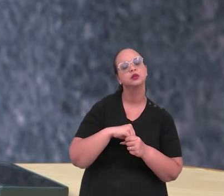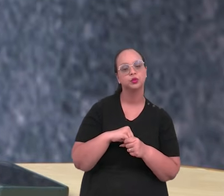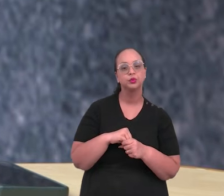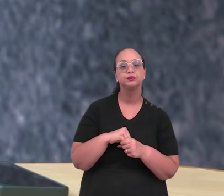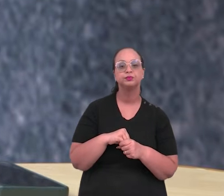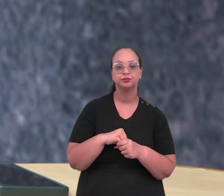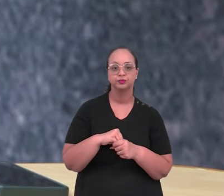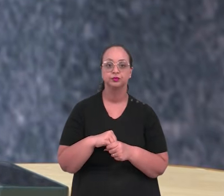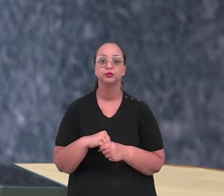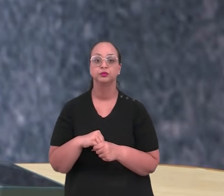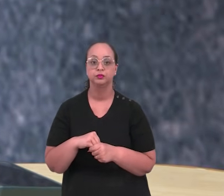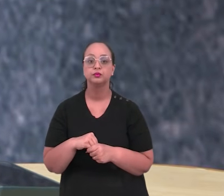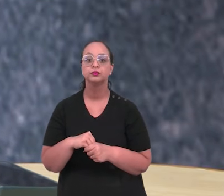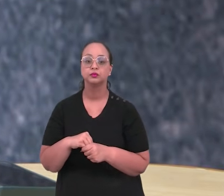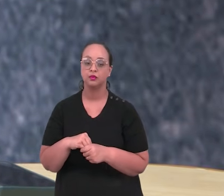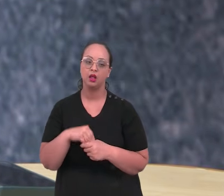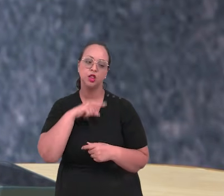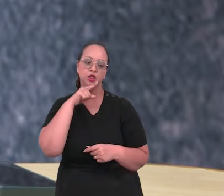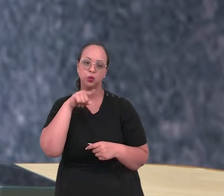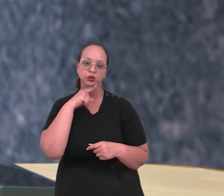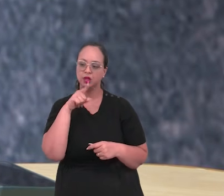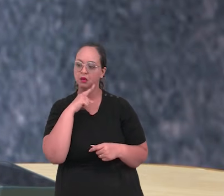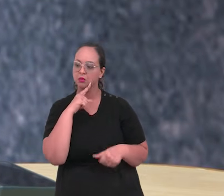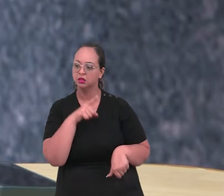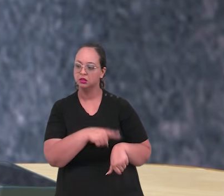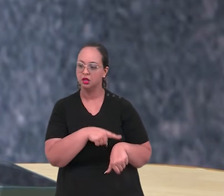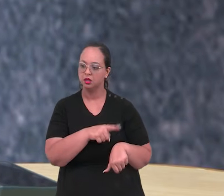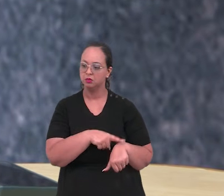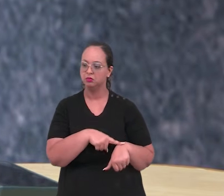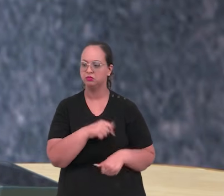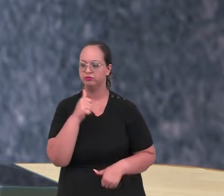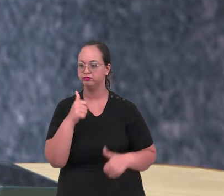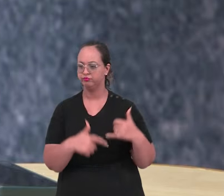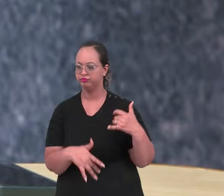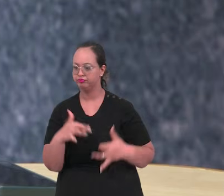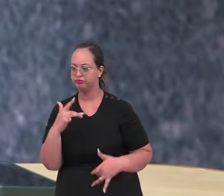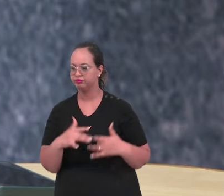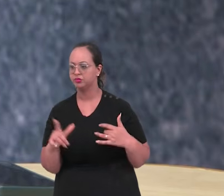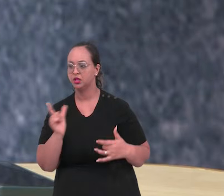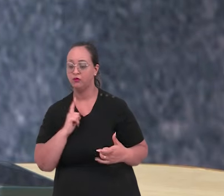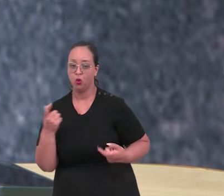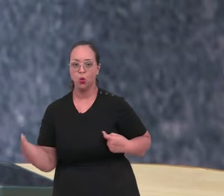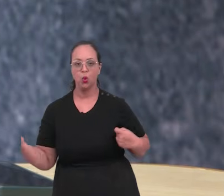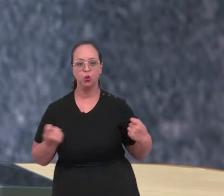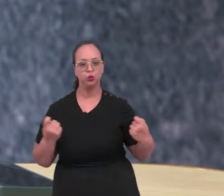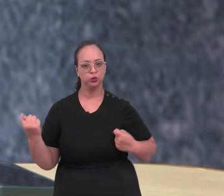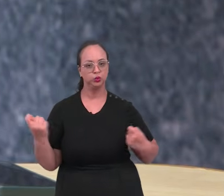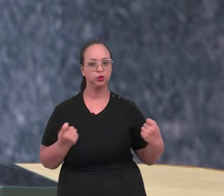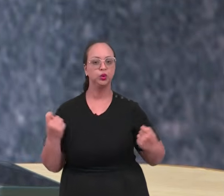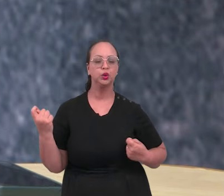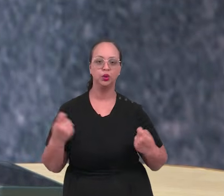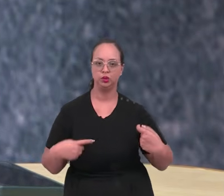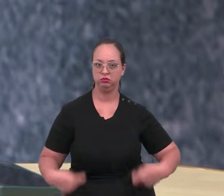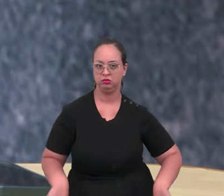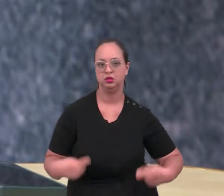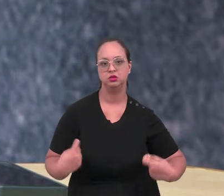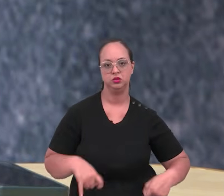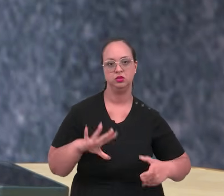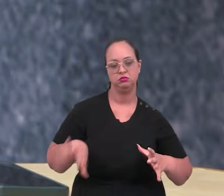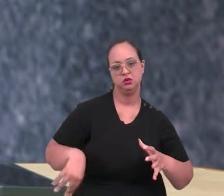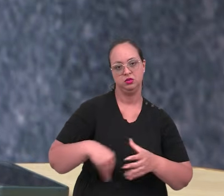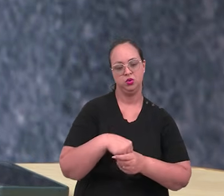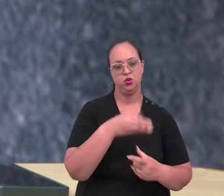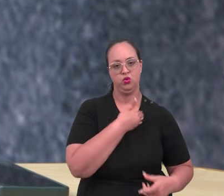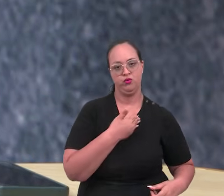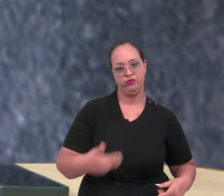programa comporta, nós não vamos entrar em muitos detalhes, mas é um processo que envolveu ali o controle, né? Era uma parceria do